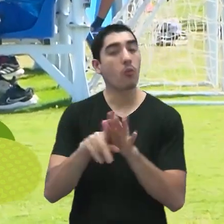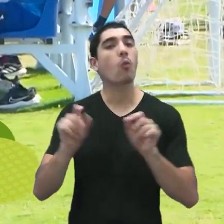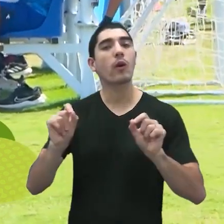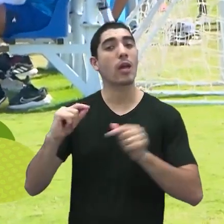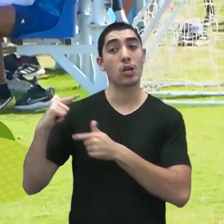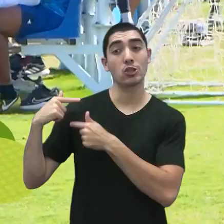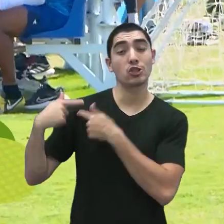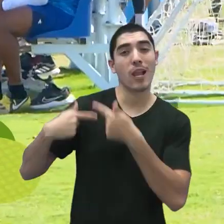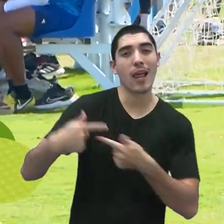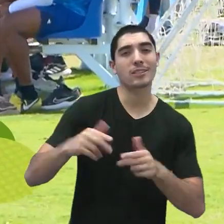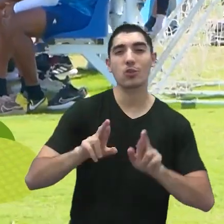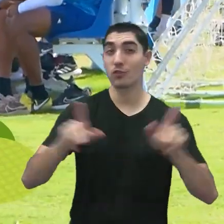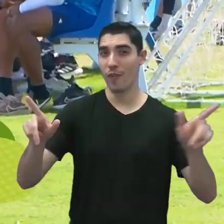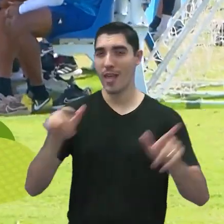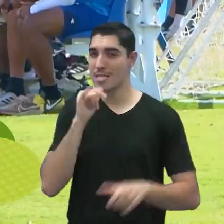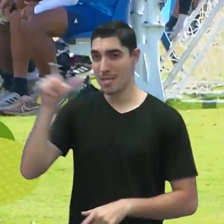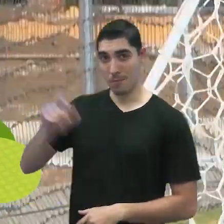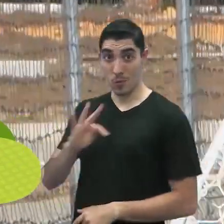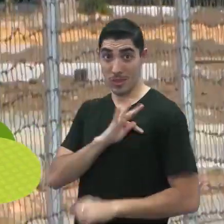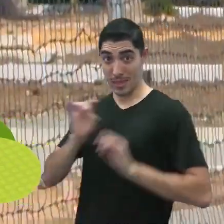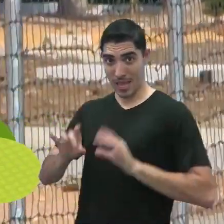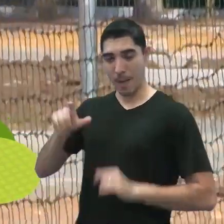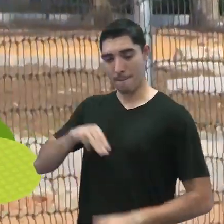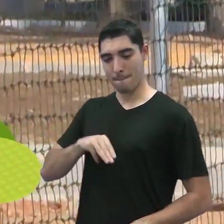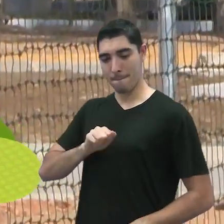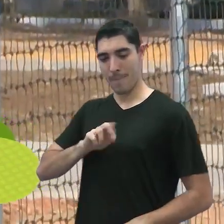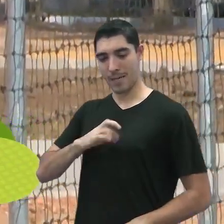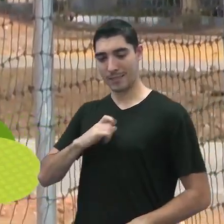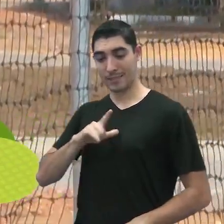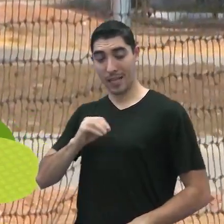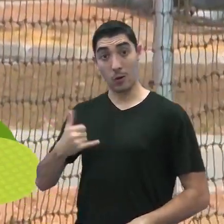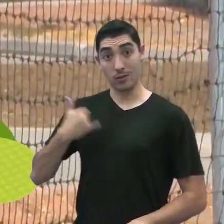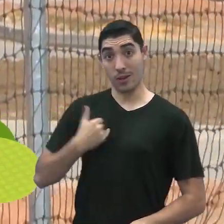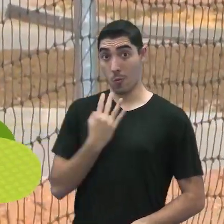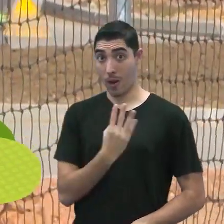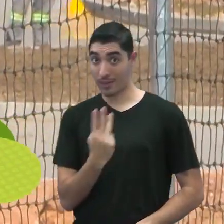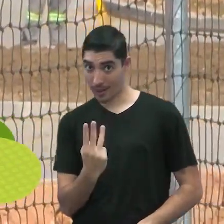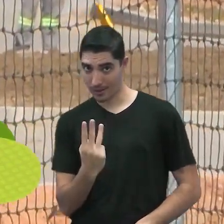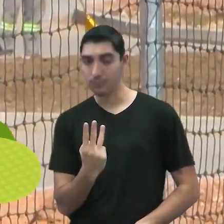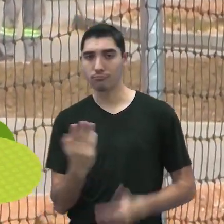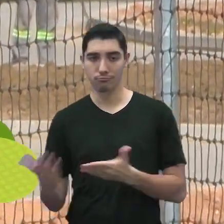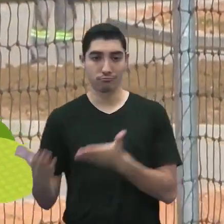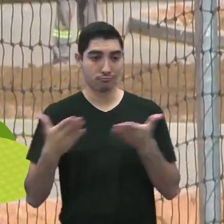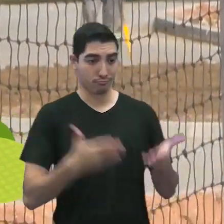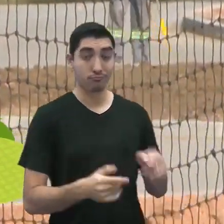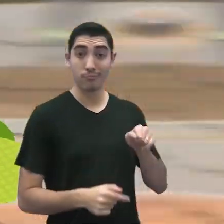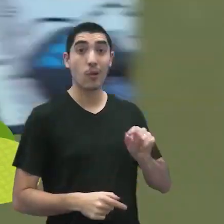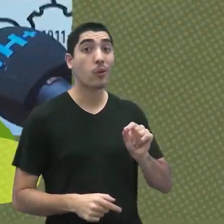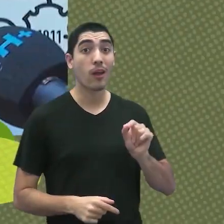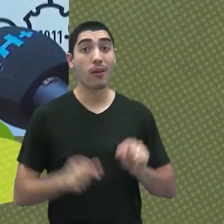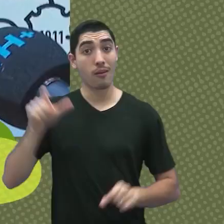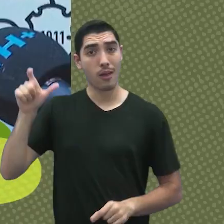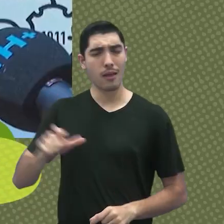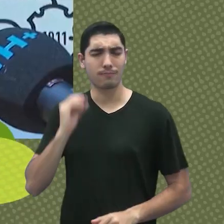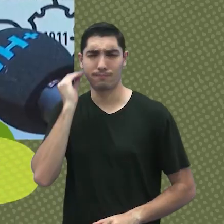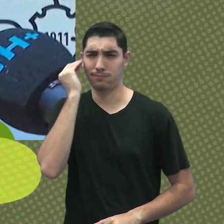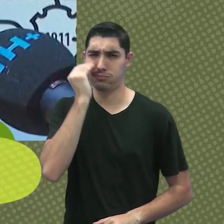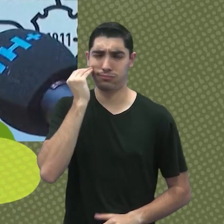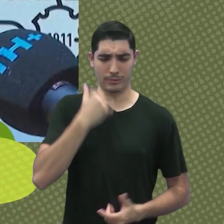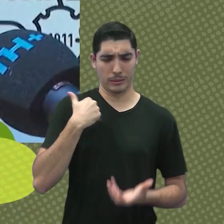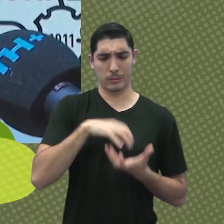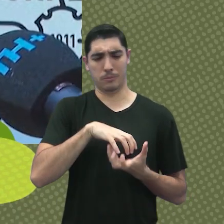de gerações no banco de reservas. De um lado, Marcelo Marelli, 43 anos. Do outro,